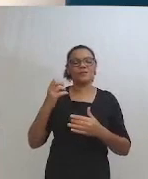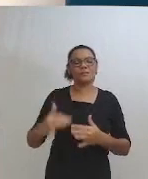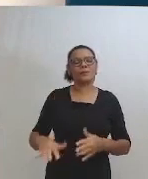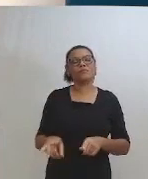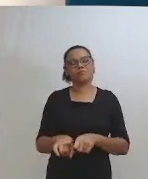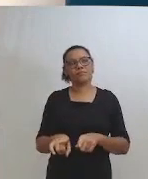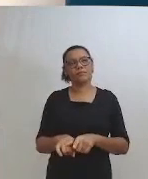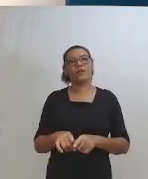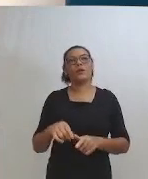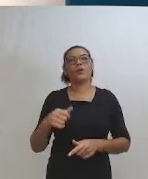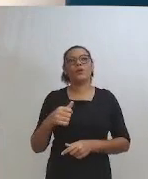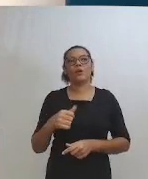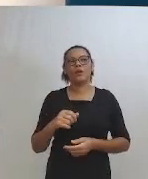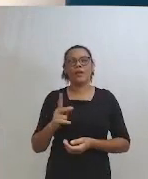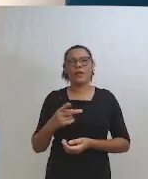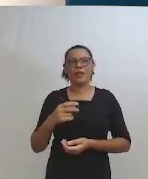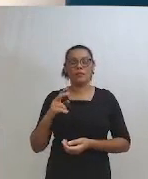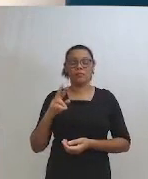144346.